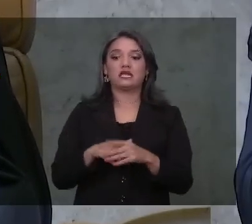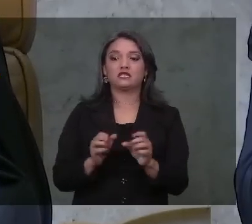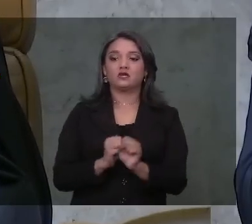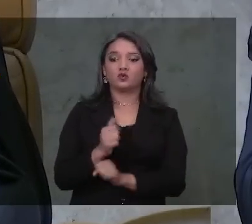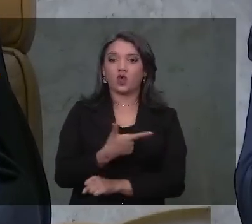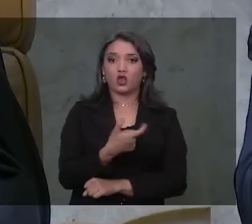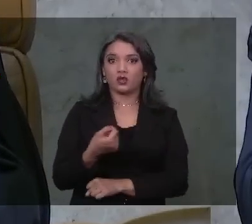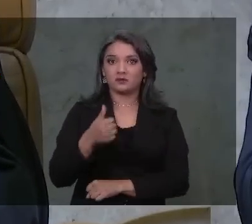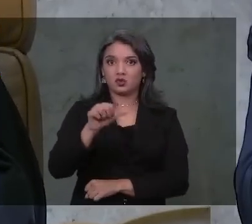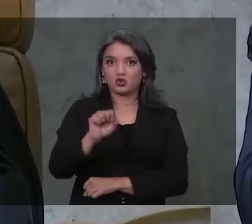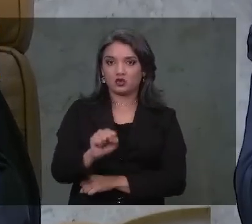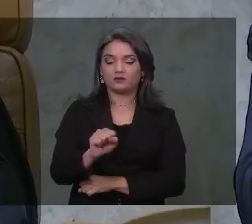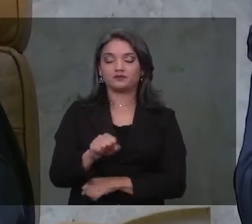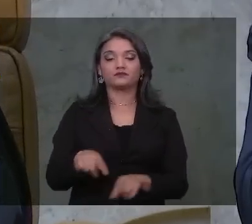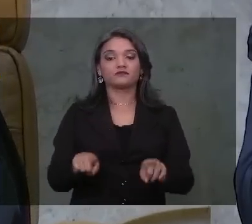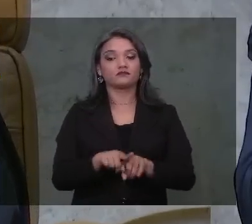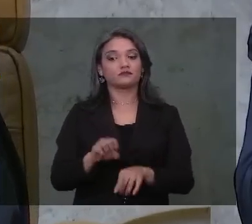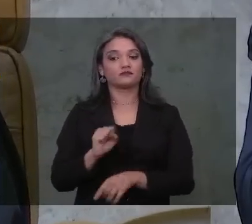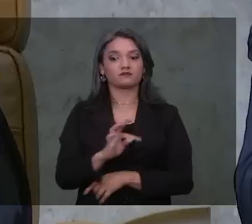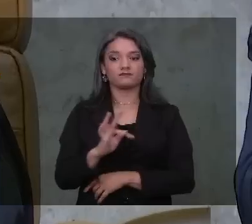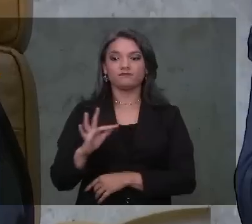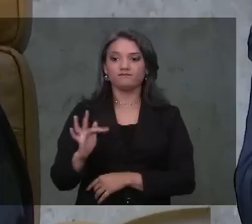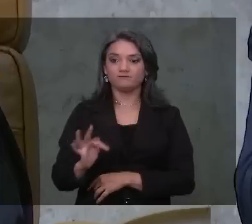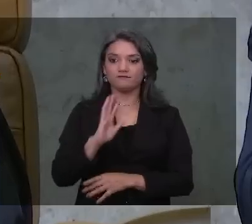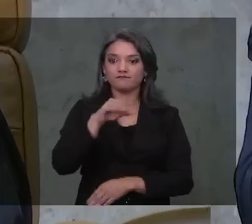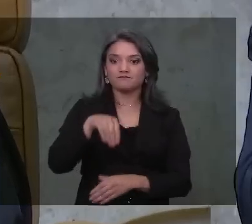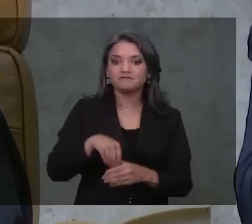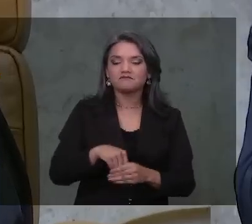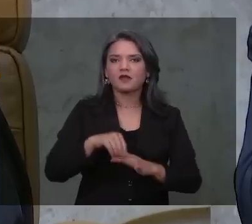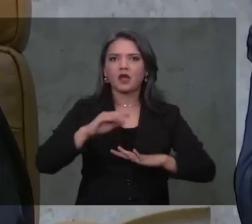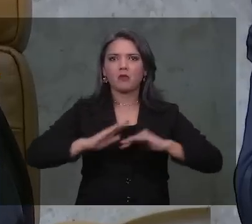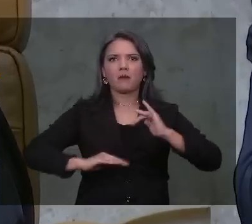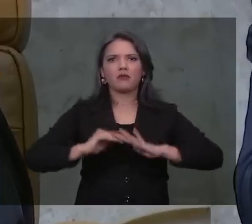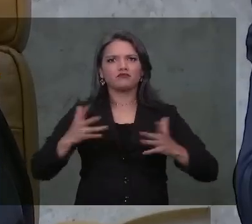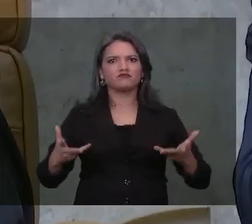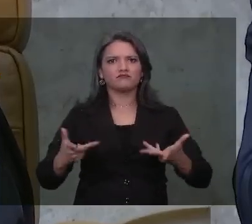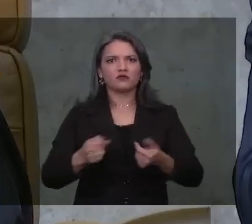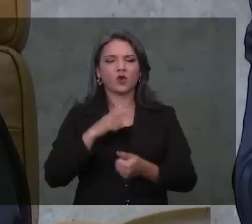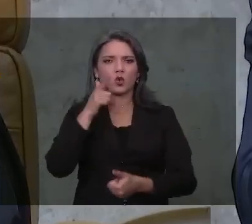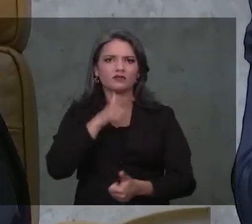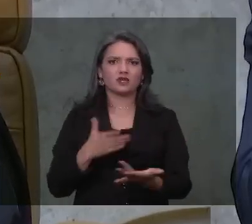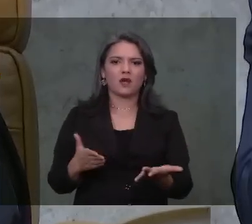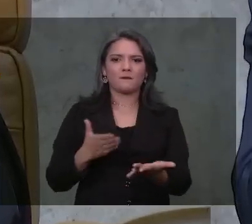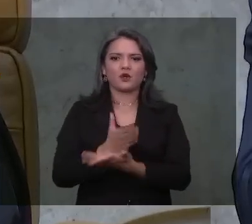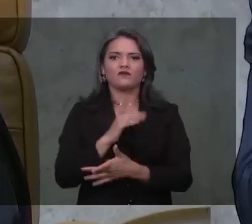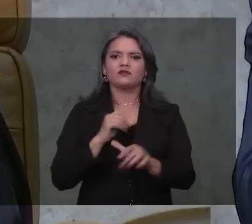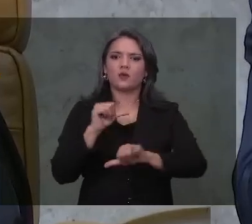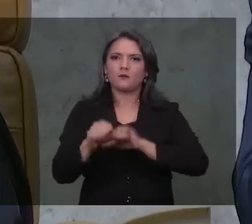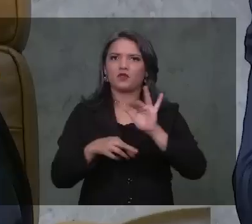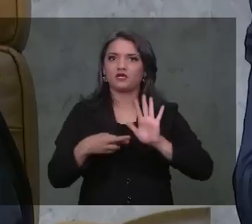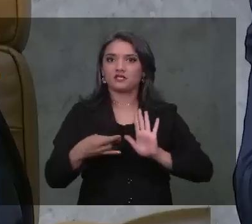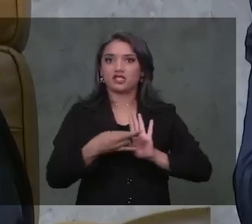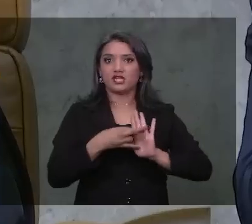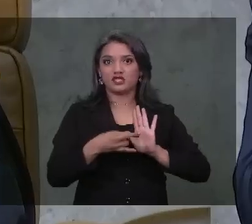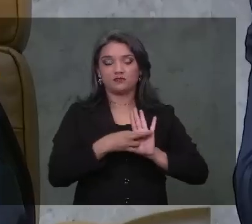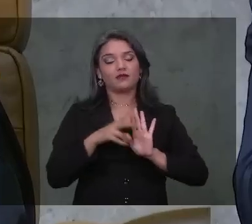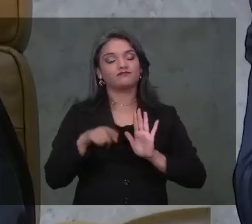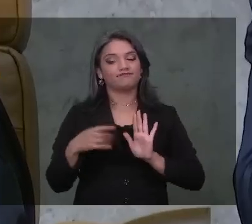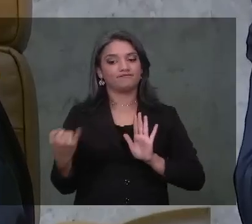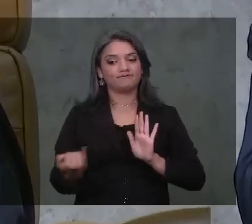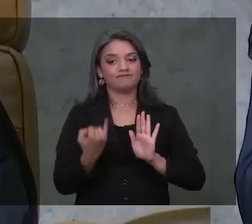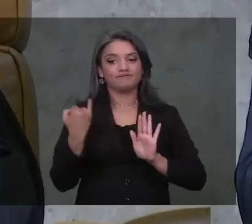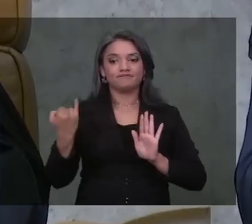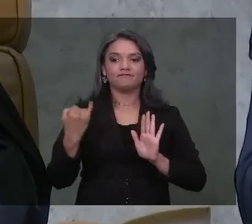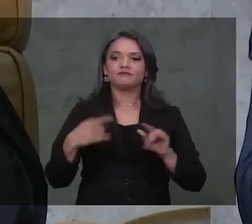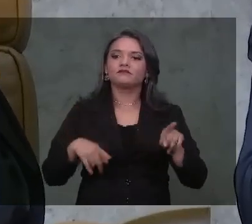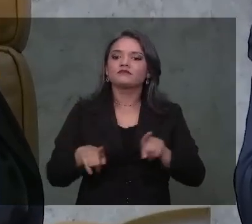Também no Supremo, com habilidade imensa, obteve a aprovação de alterações regimentais importantíssimas. E em